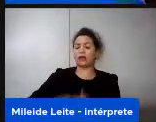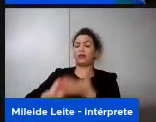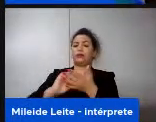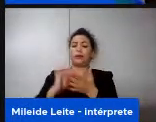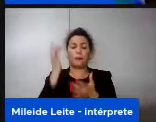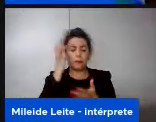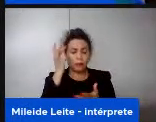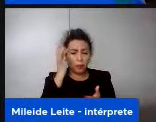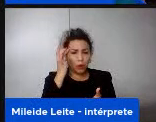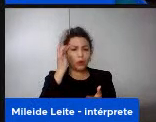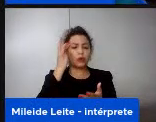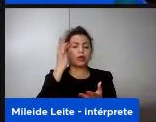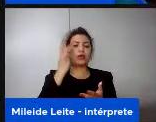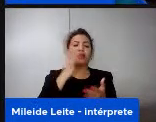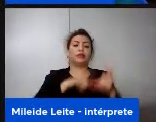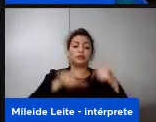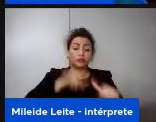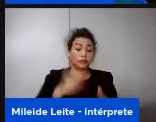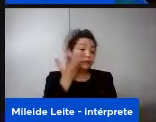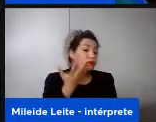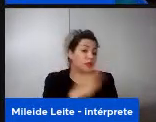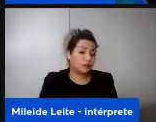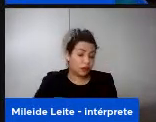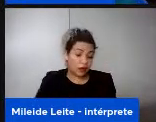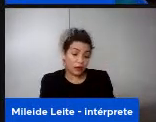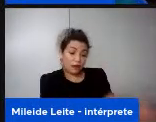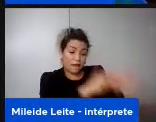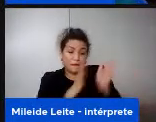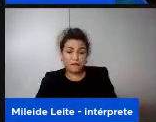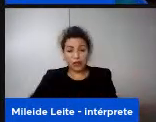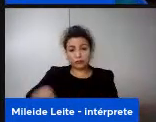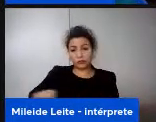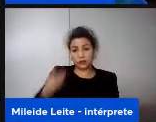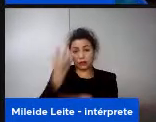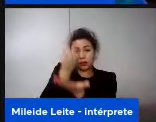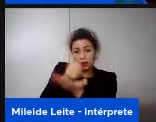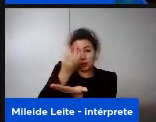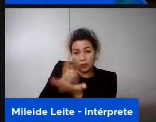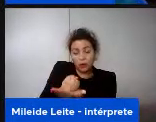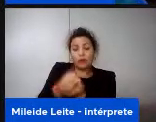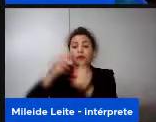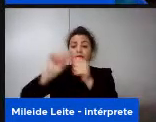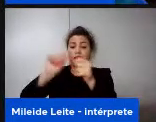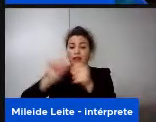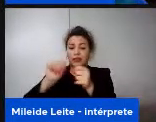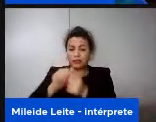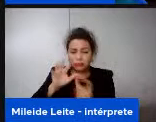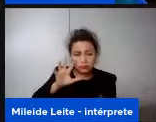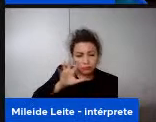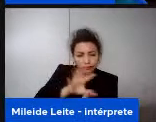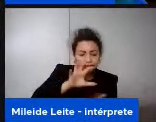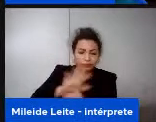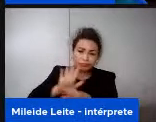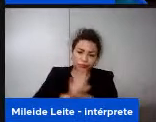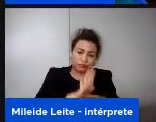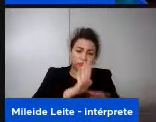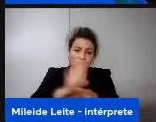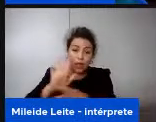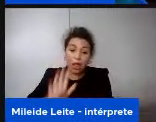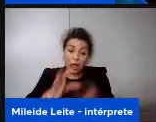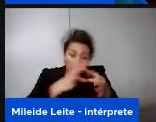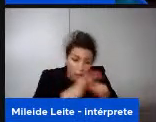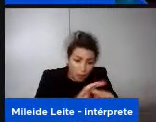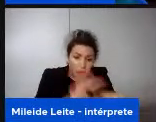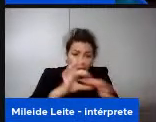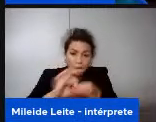né, em crianças em fase de alfabetização, para que sejam feitas intervenções que permitam que